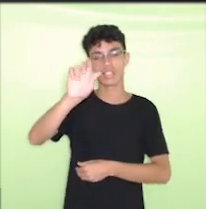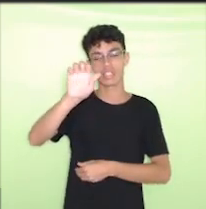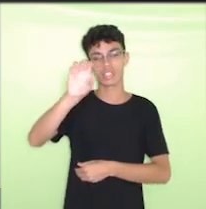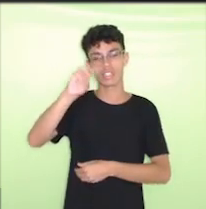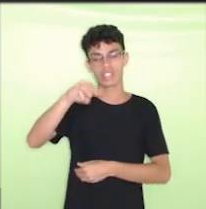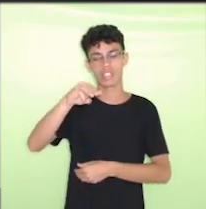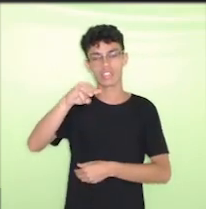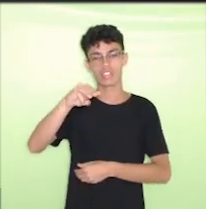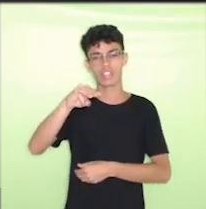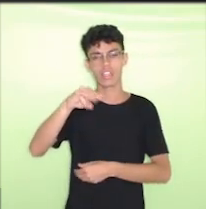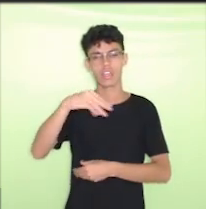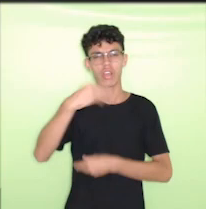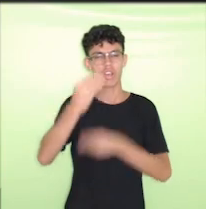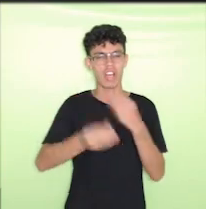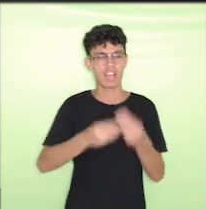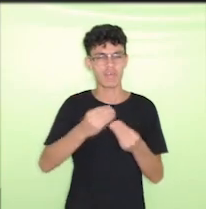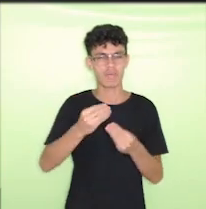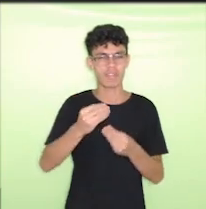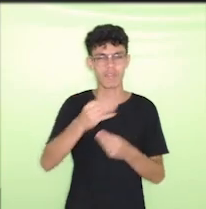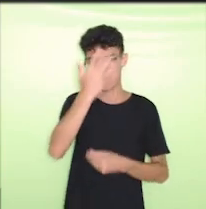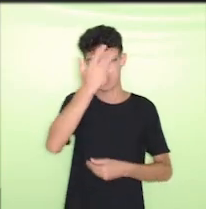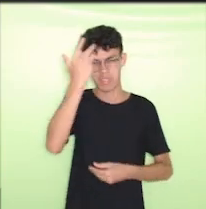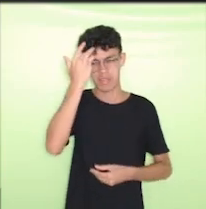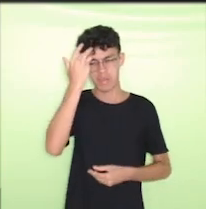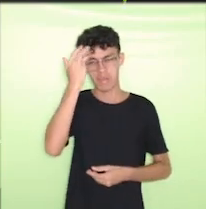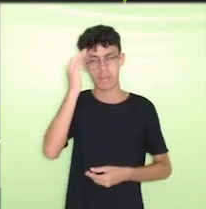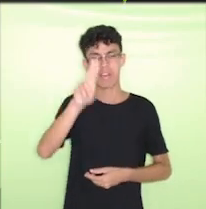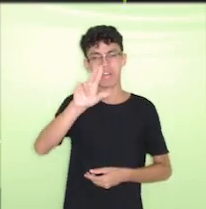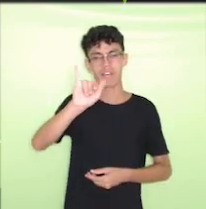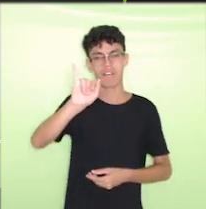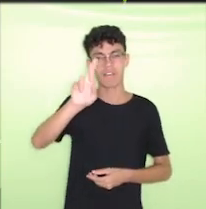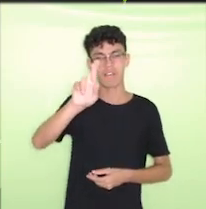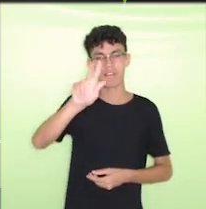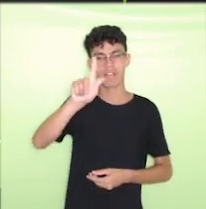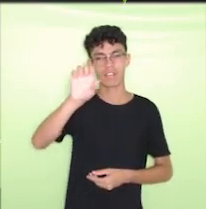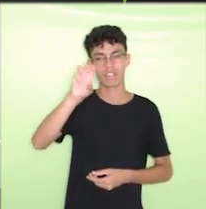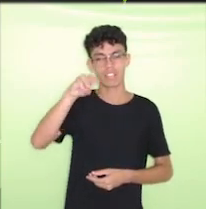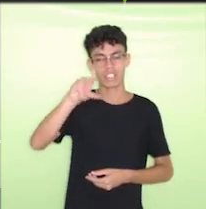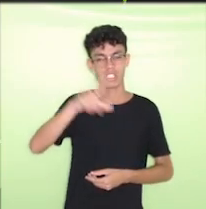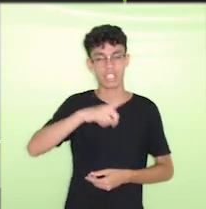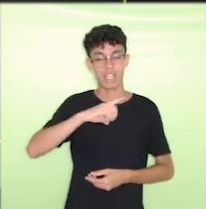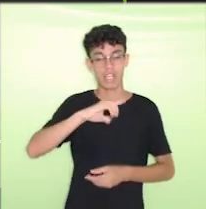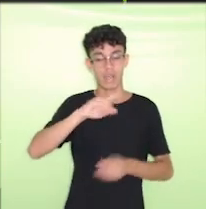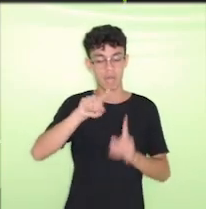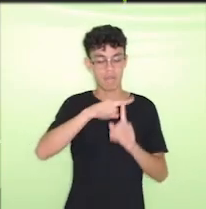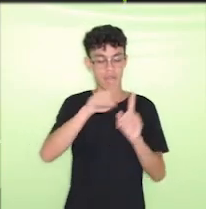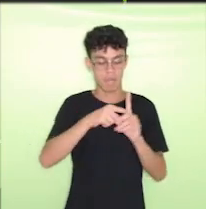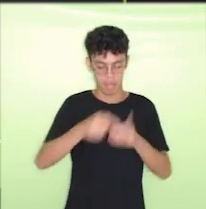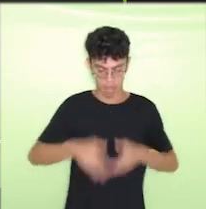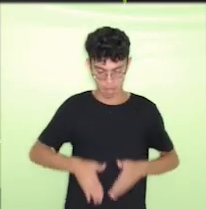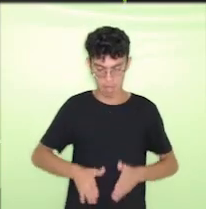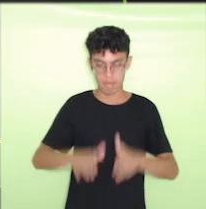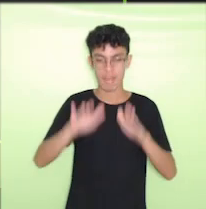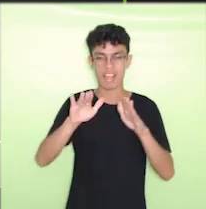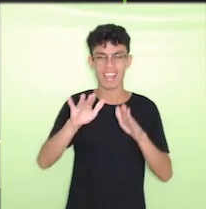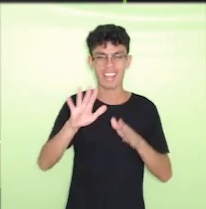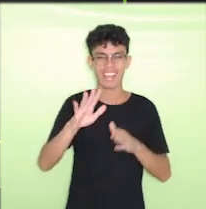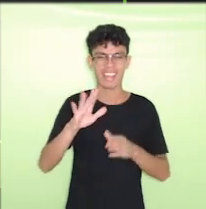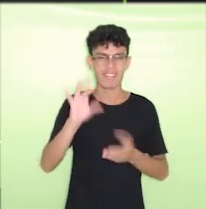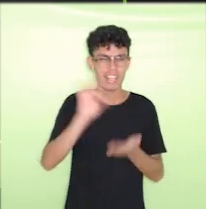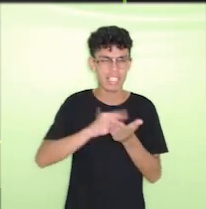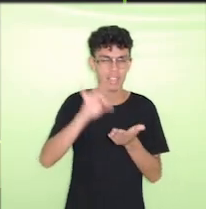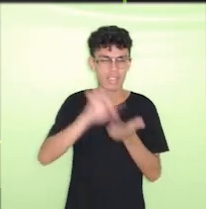boba, América? Ninguém pode ser filho de uma virgem. E não há nada que nos faça ressuscitar de verdade